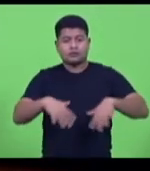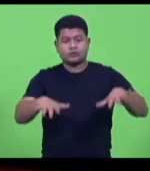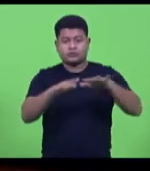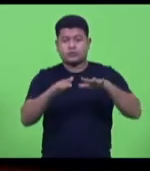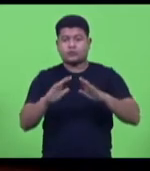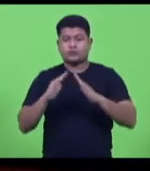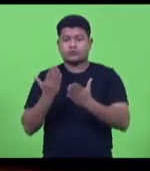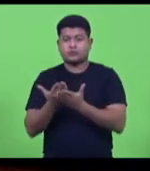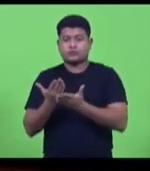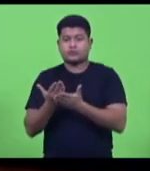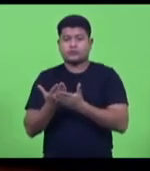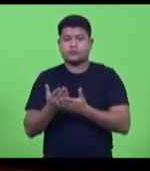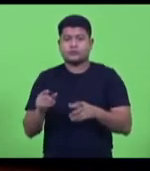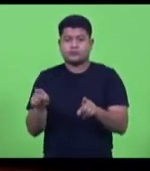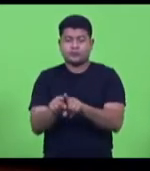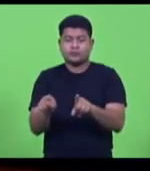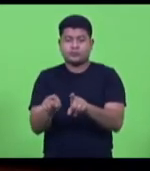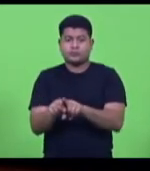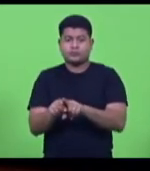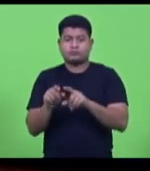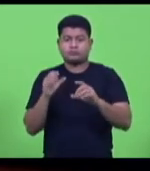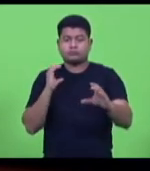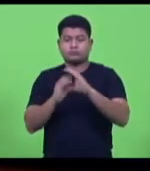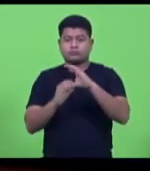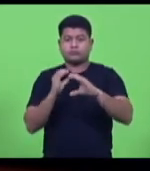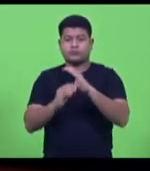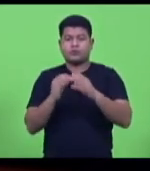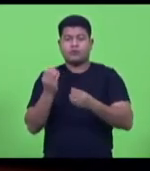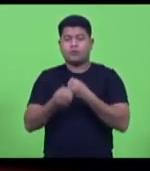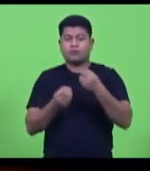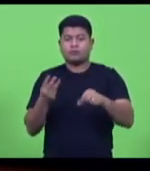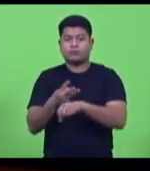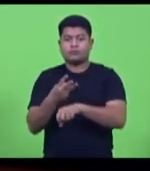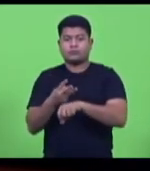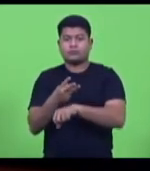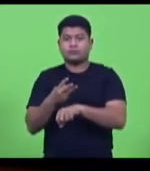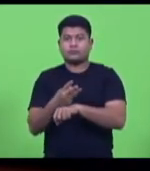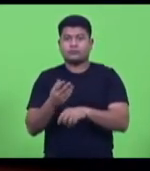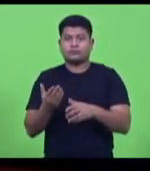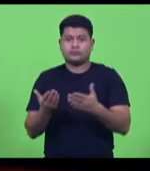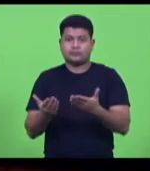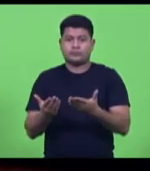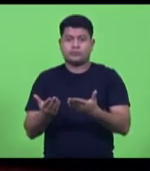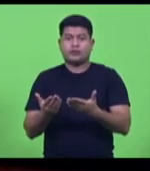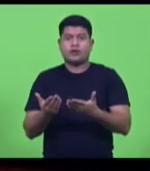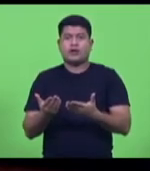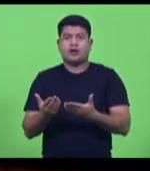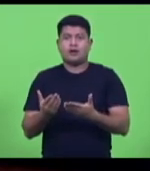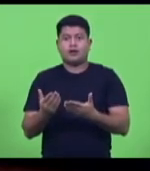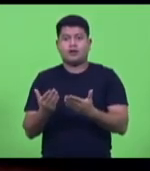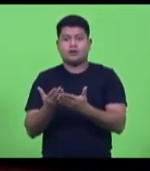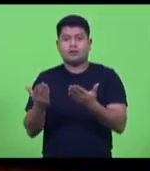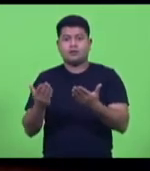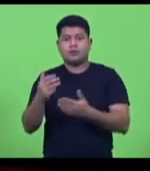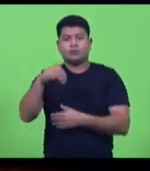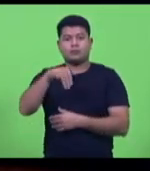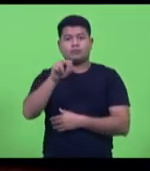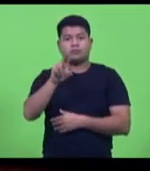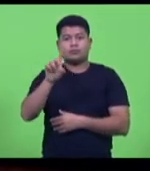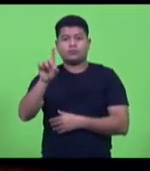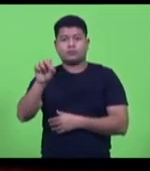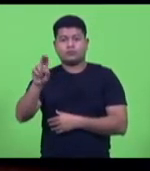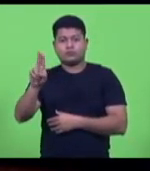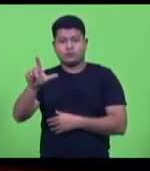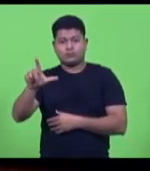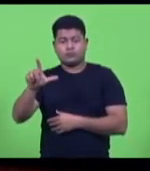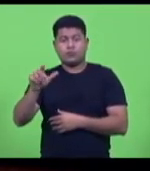e comunicação através de mensagens pela plataforma institucional Moodle ou outras, para